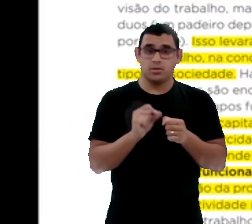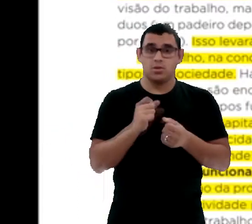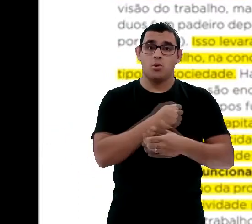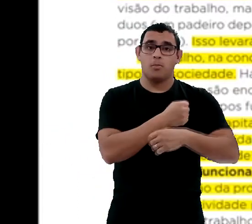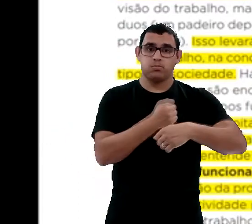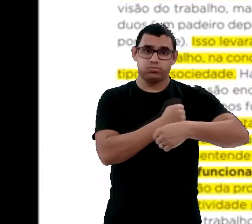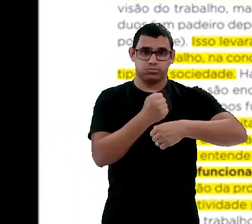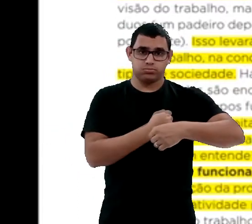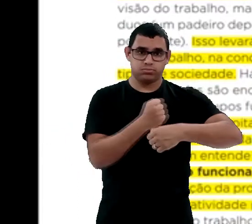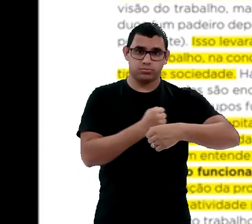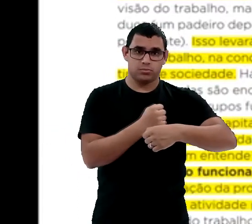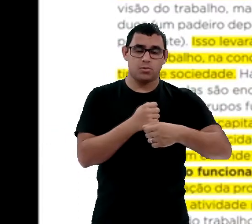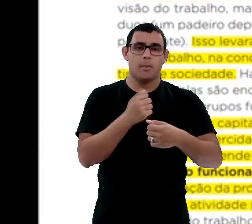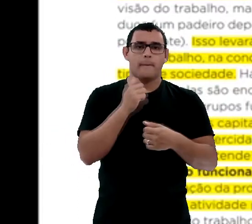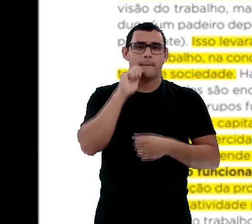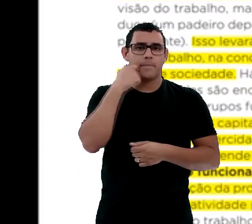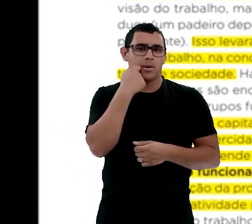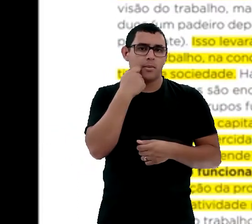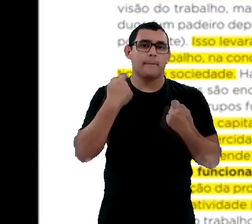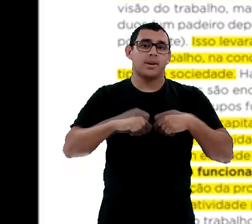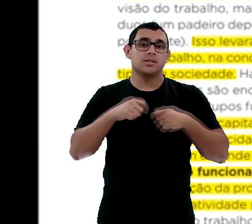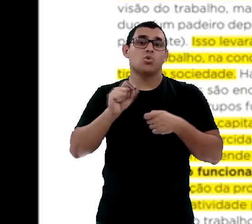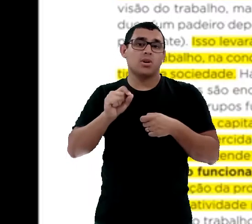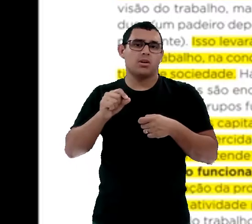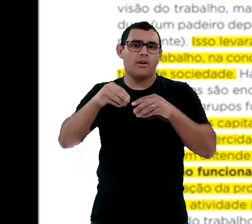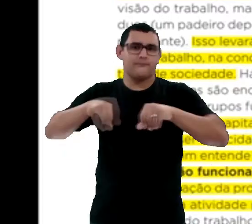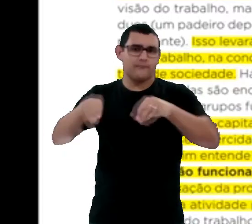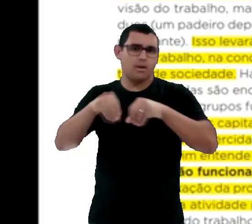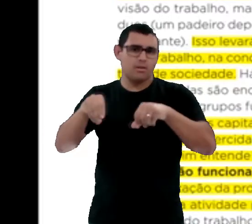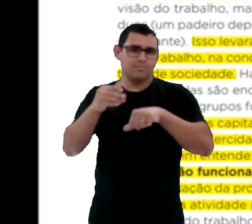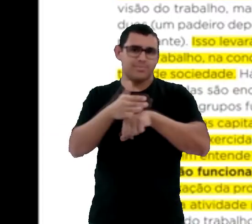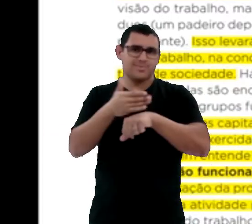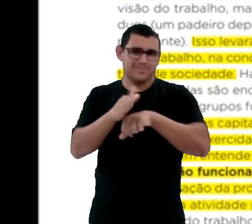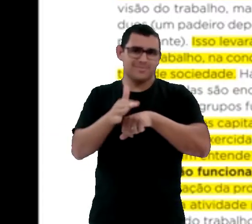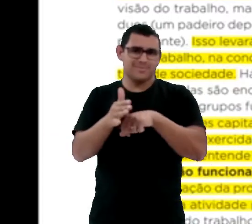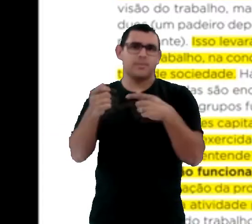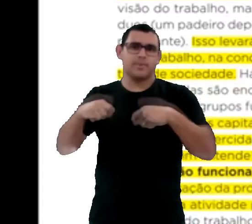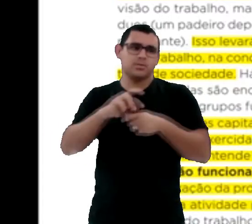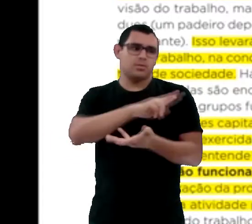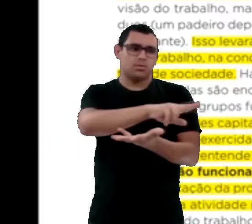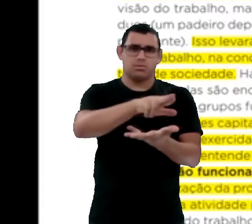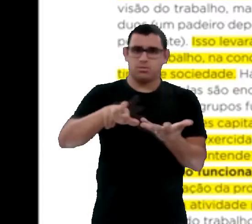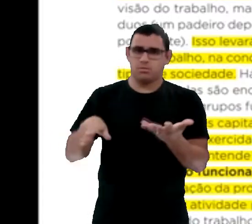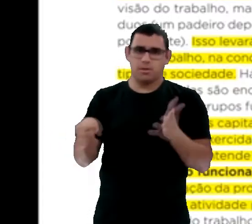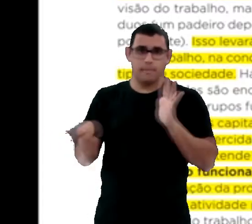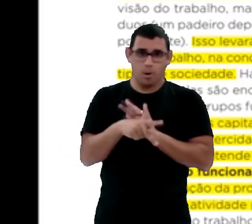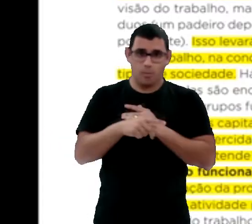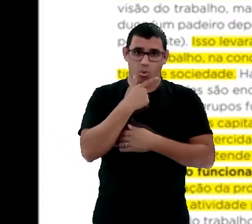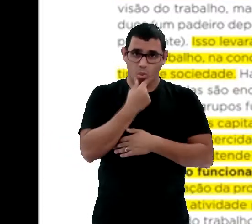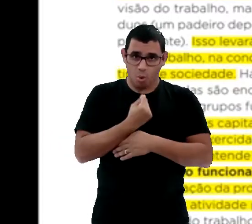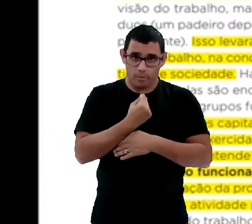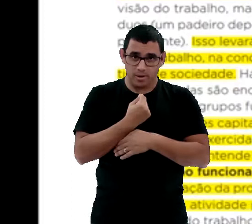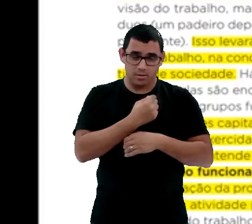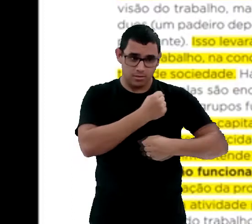Como, por exemplo, para fazer um bolo, um pão, uma padaria, precisa da farinha, precisa do fermento, de